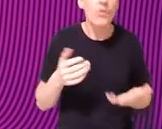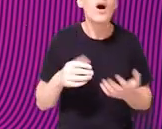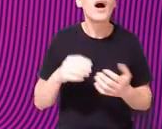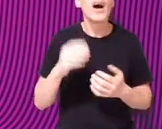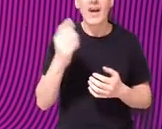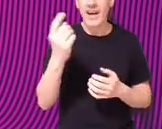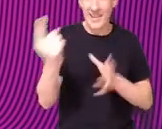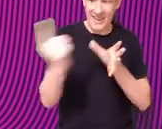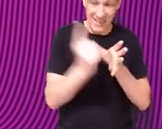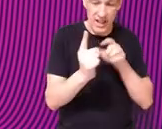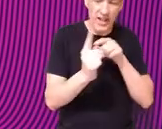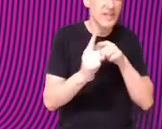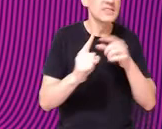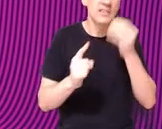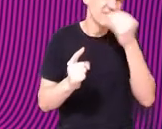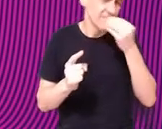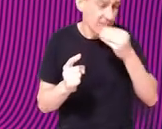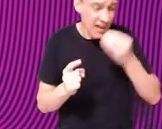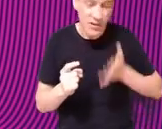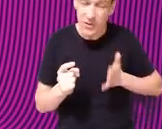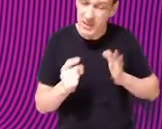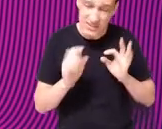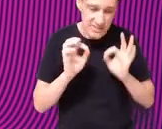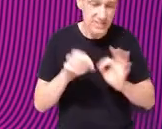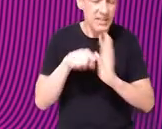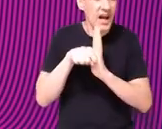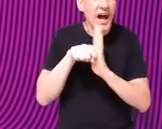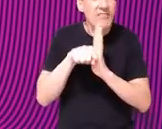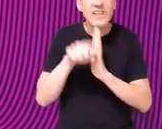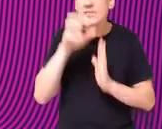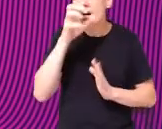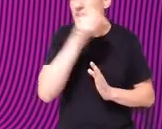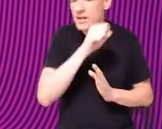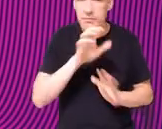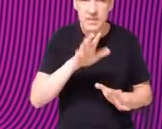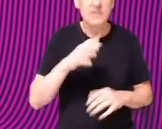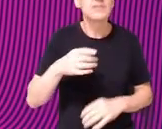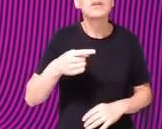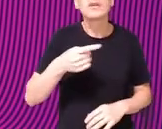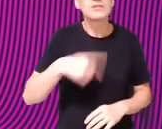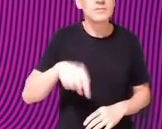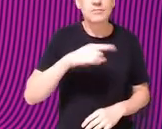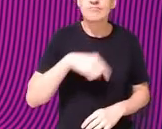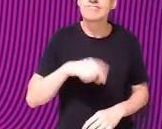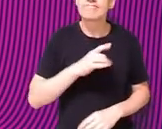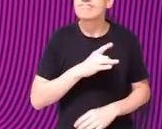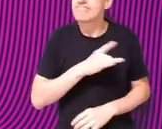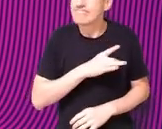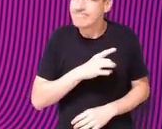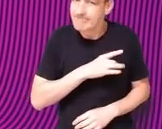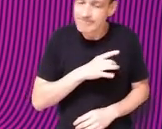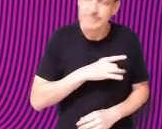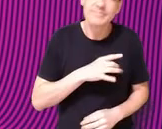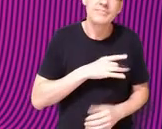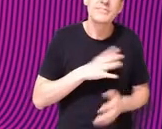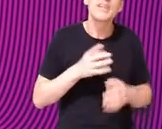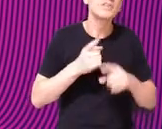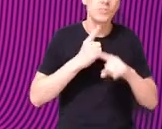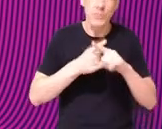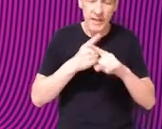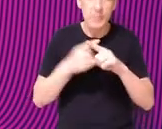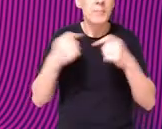avaliação rápida. Eu lembro que o medo que a gente tem justamente é que a gente tem que avaliar o quanto mais